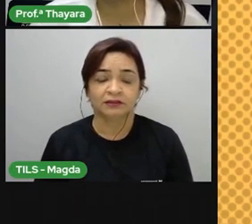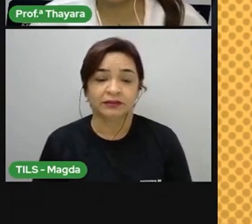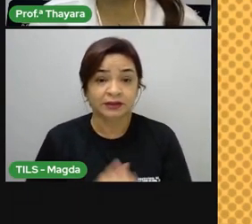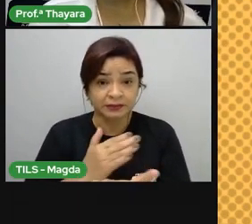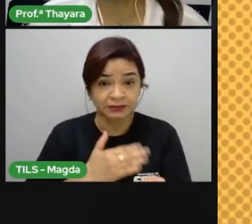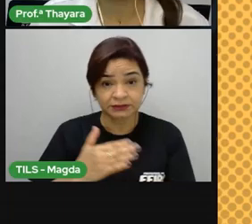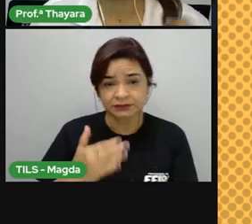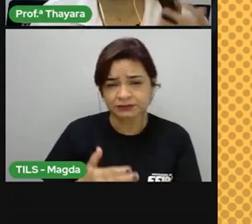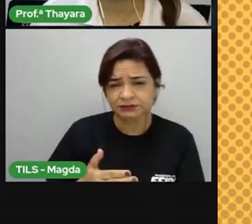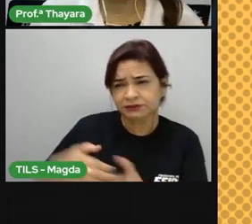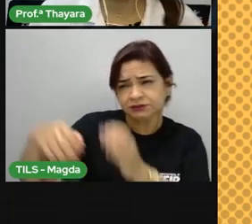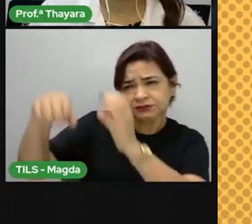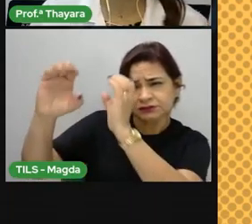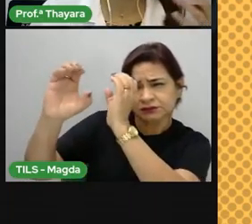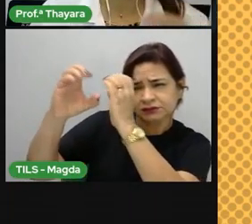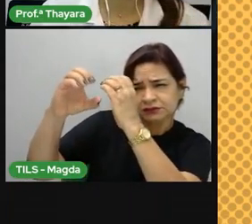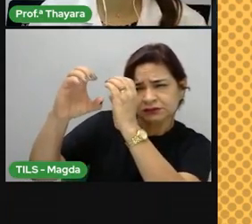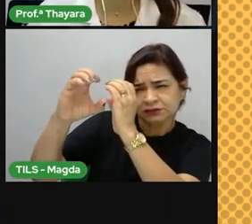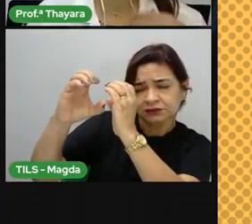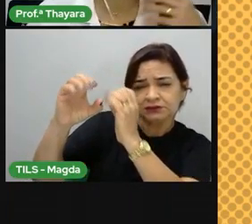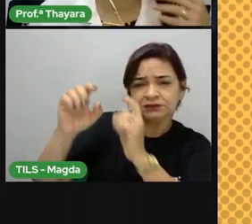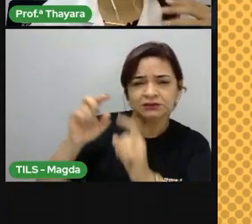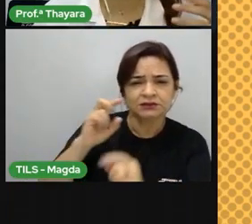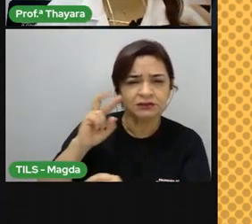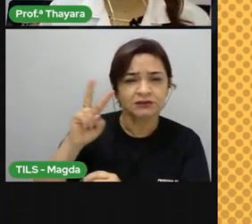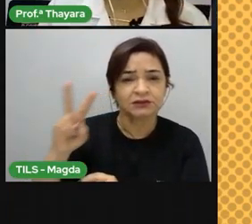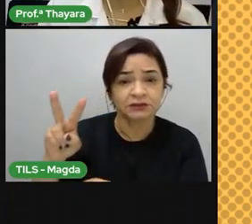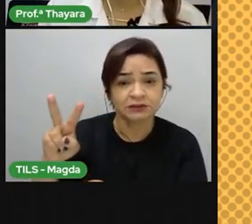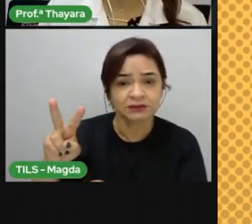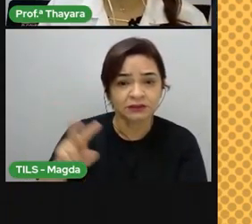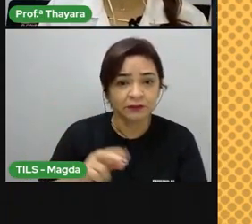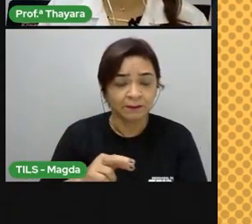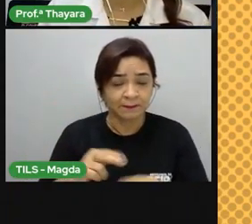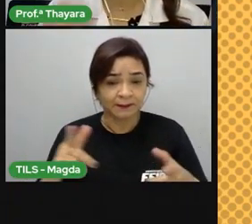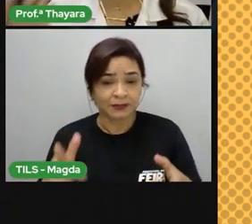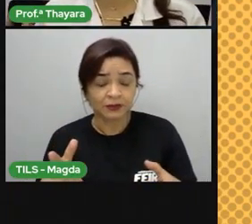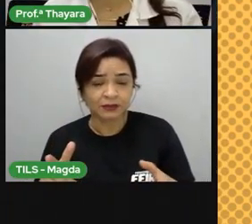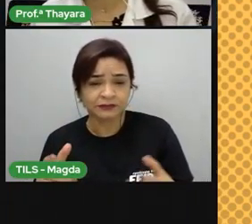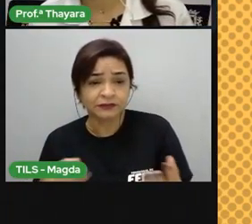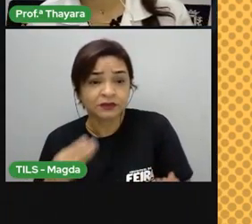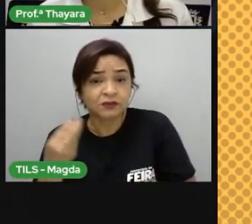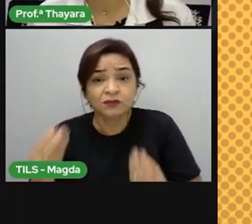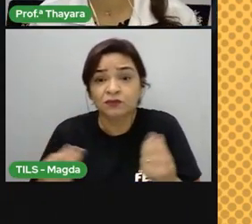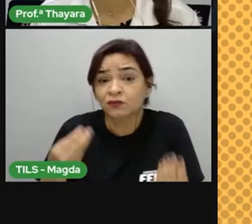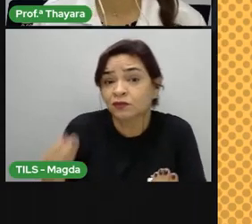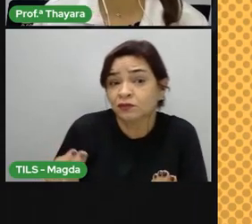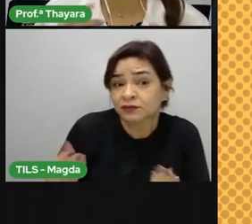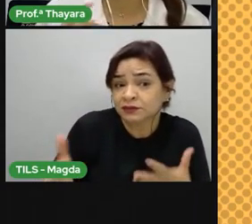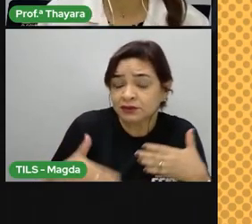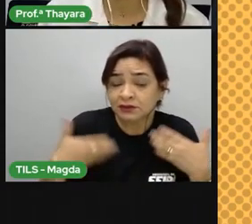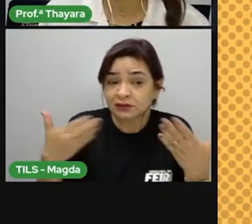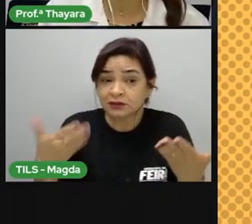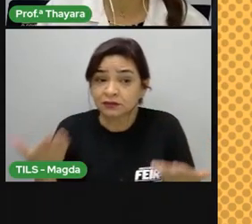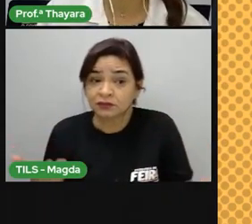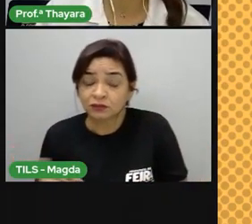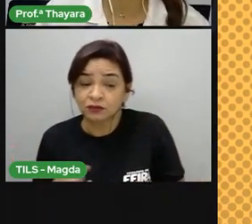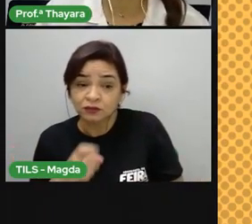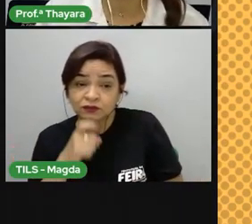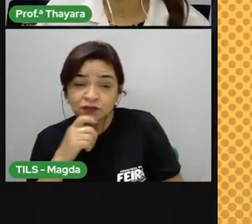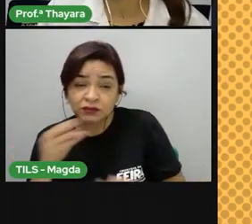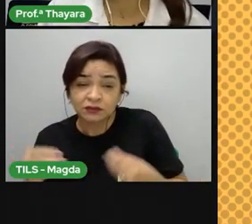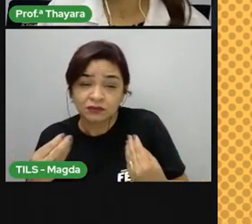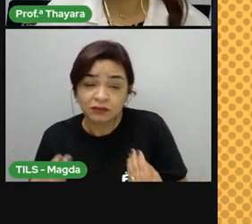A partir da observação do céu, eles conseguiam identificar padrões para predizer tanto as estações do ano, a melhor época para o